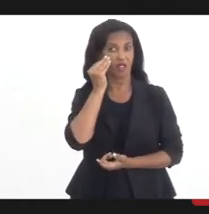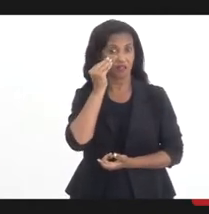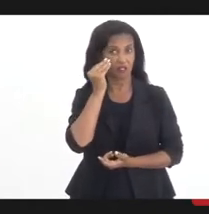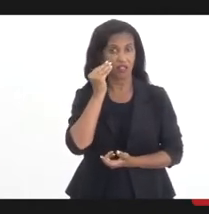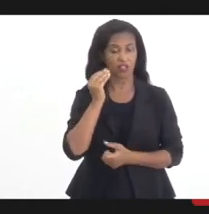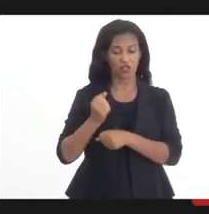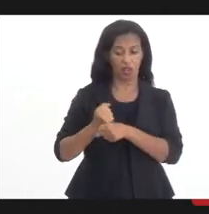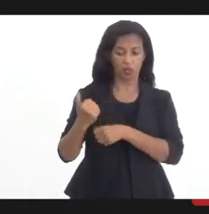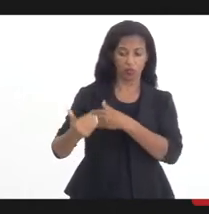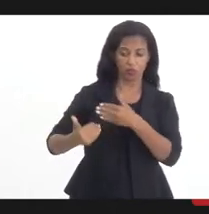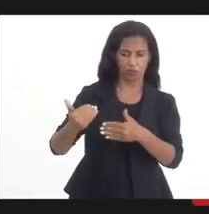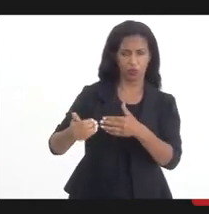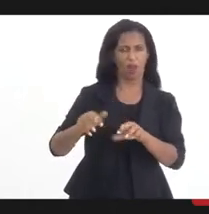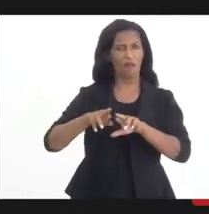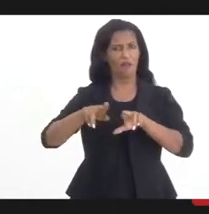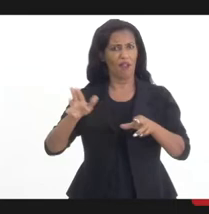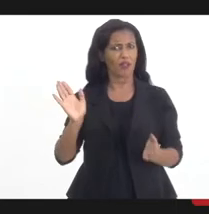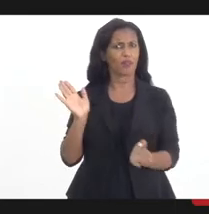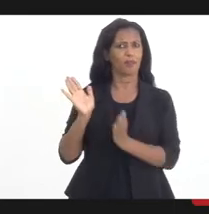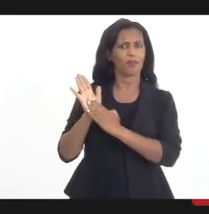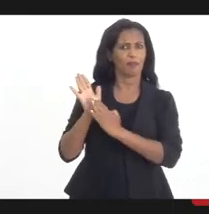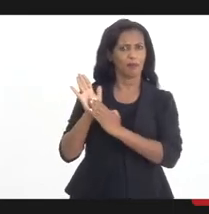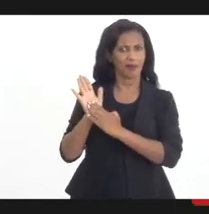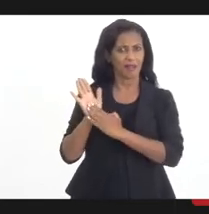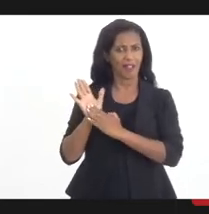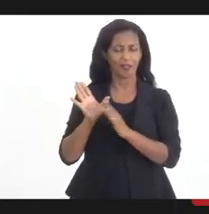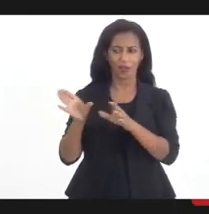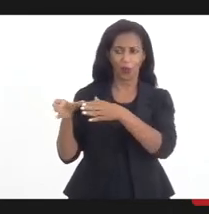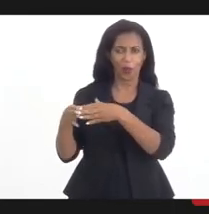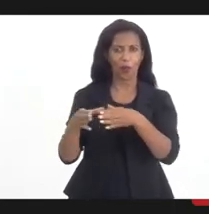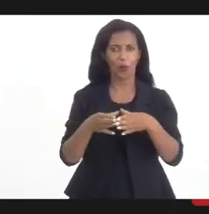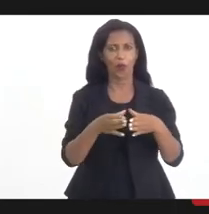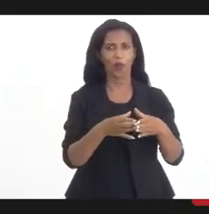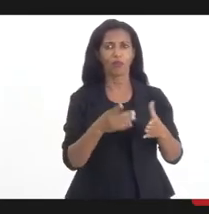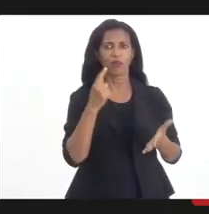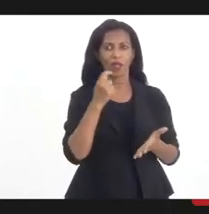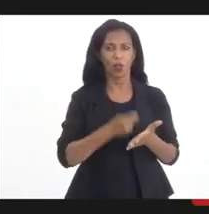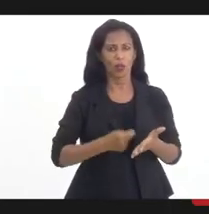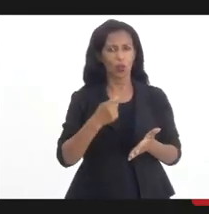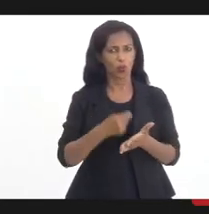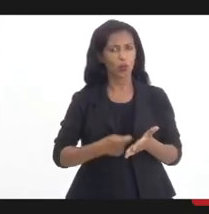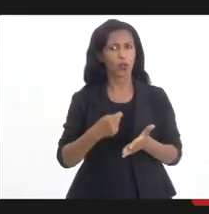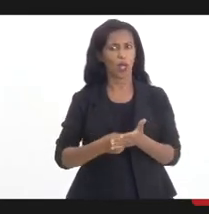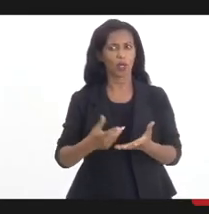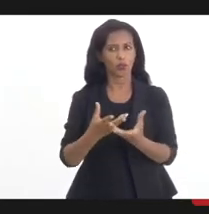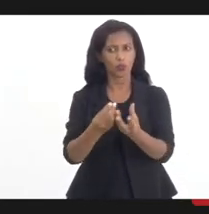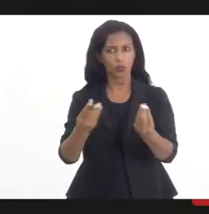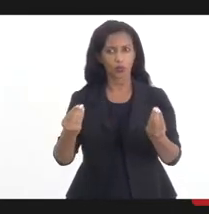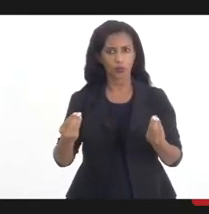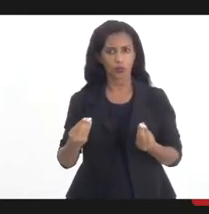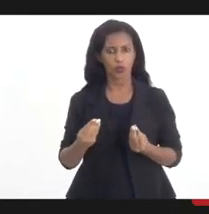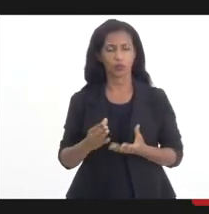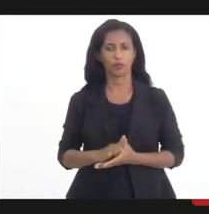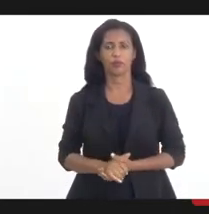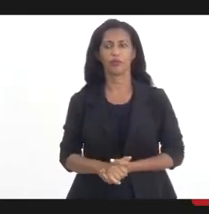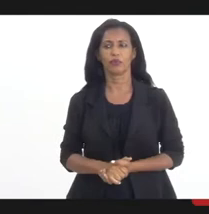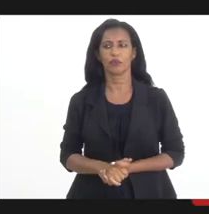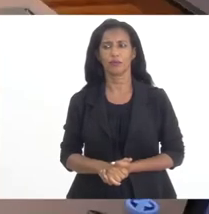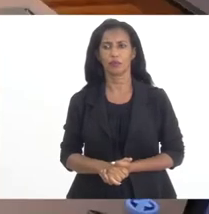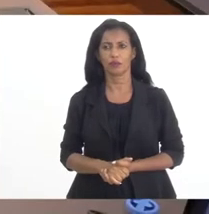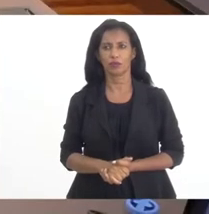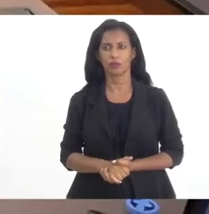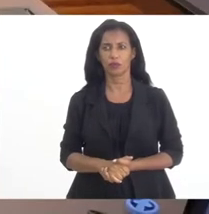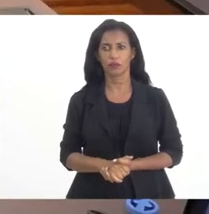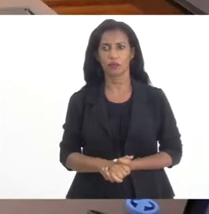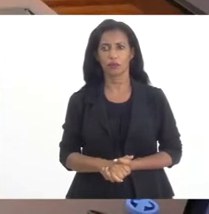anos, vários mandatos e as nossas comissões têm lutado muito. Estou na vaga 72, tá, Noel? Estou na